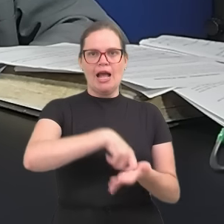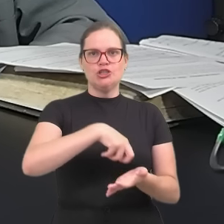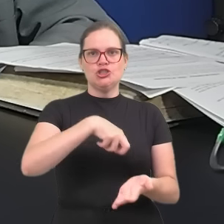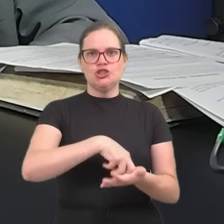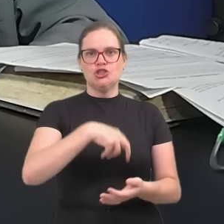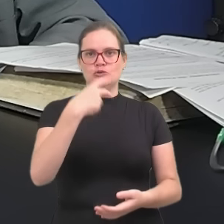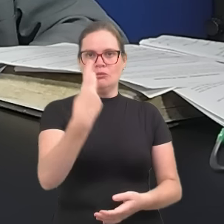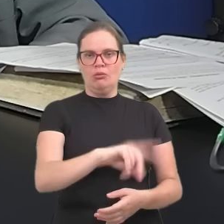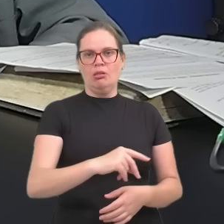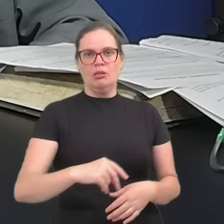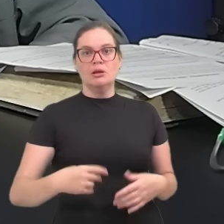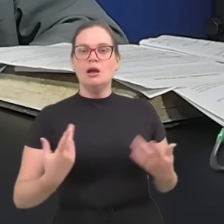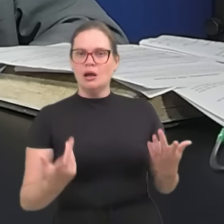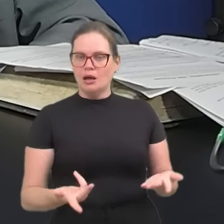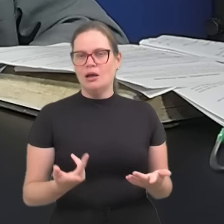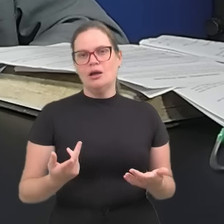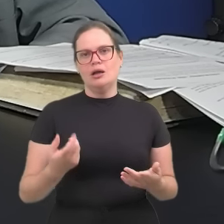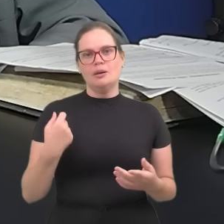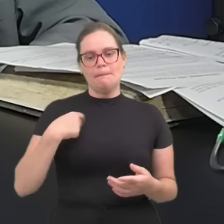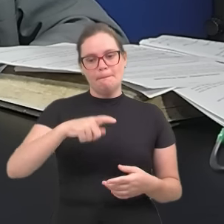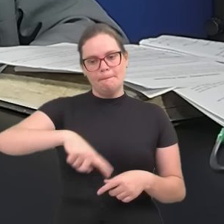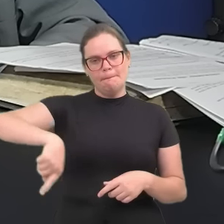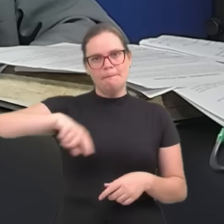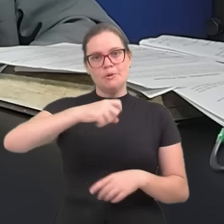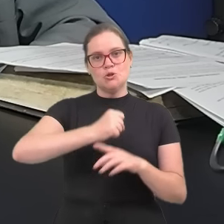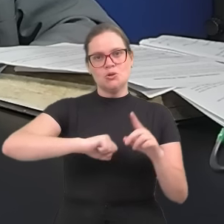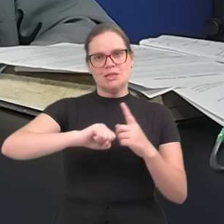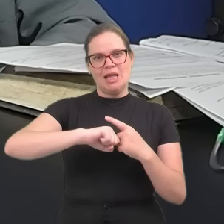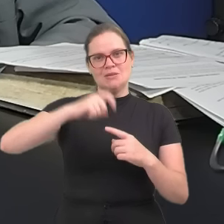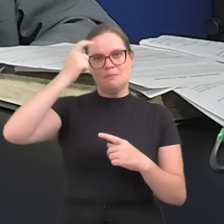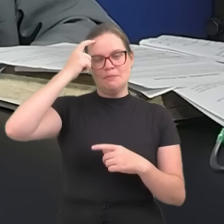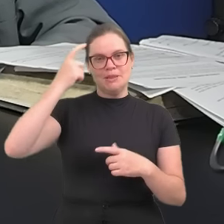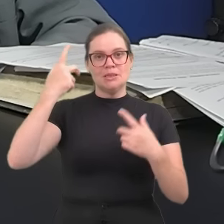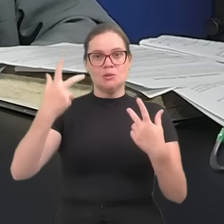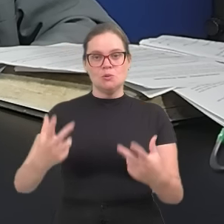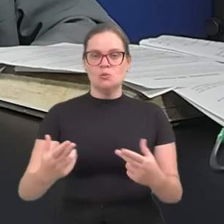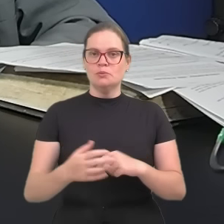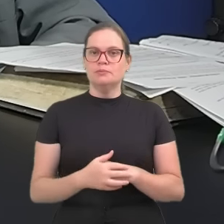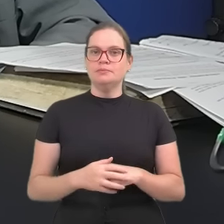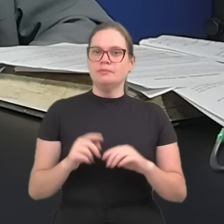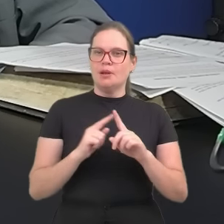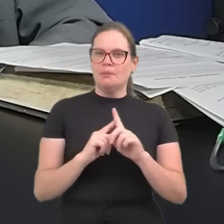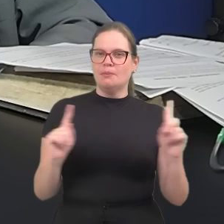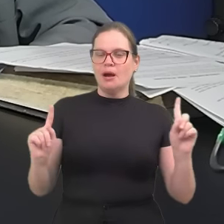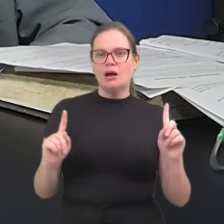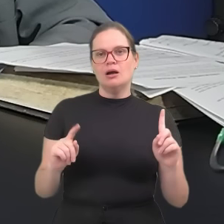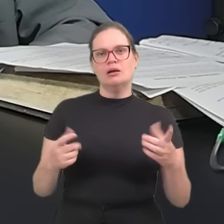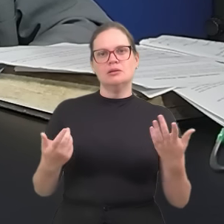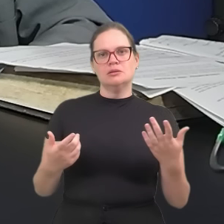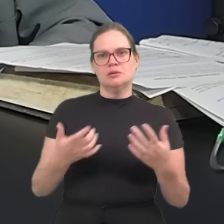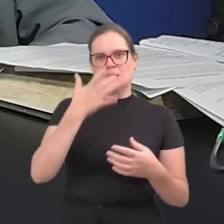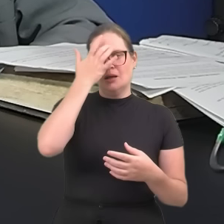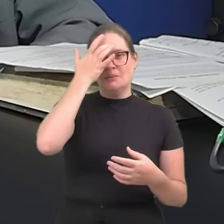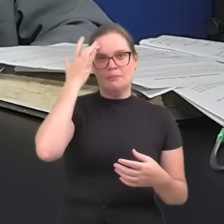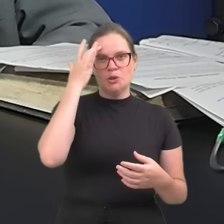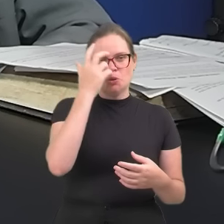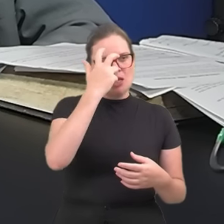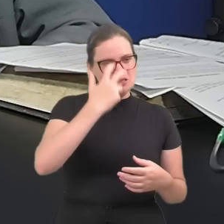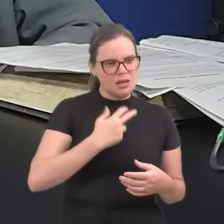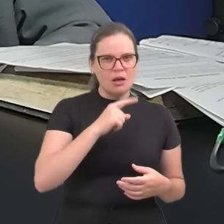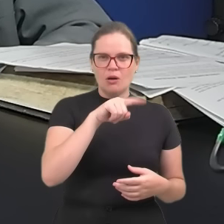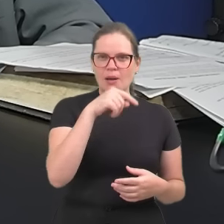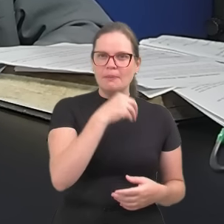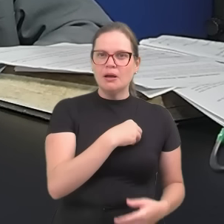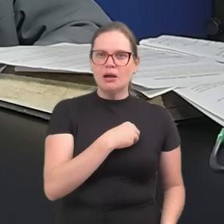ideia daquela época era essa. Mas o homem cego de nascença, ele não tem pecado. Ele nasceu assim,